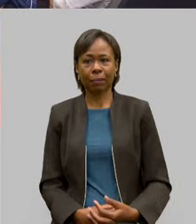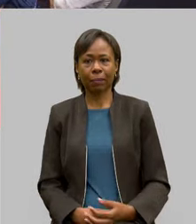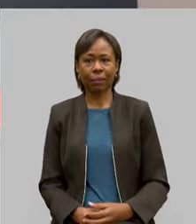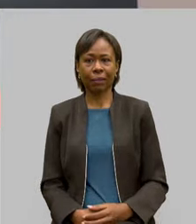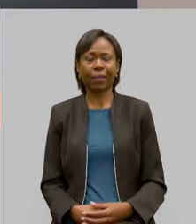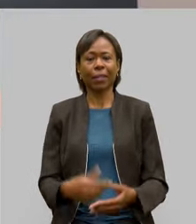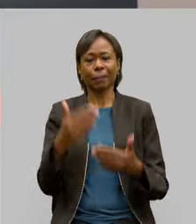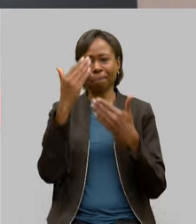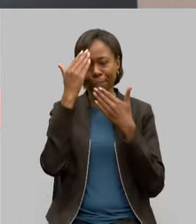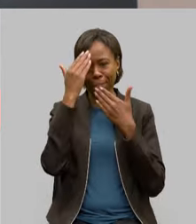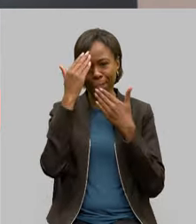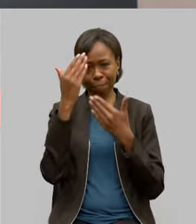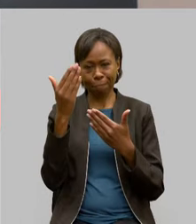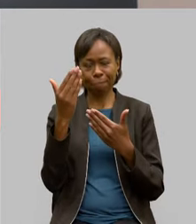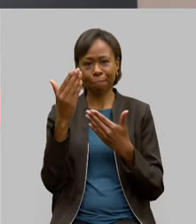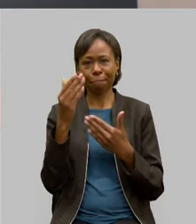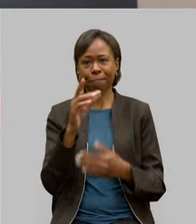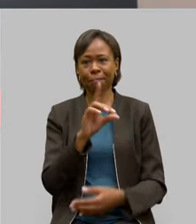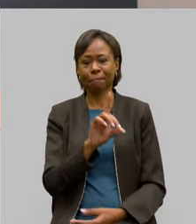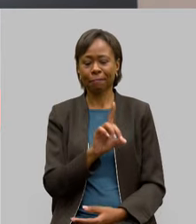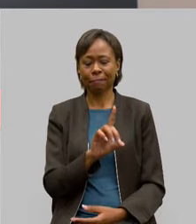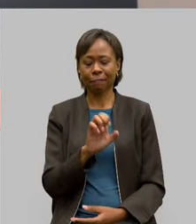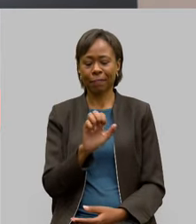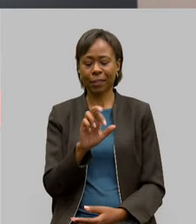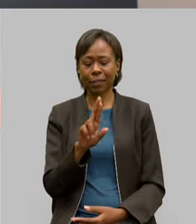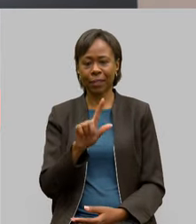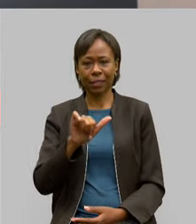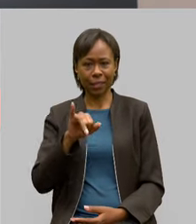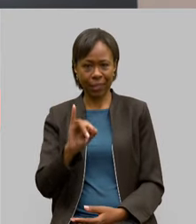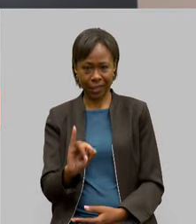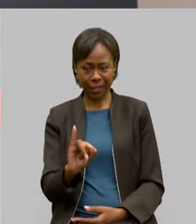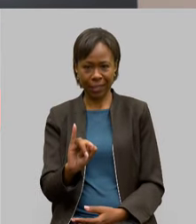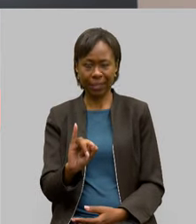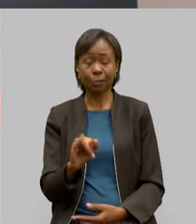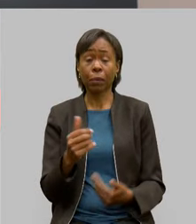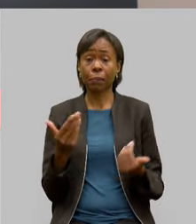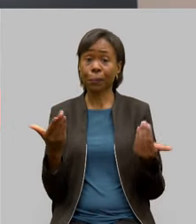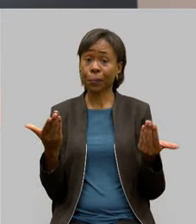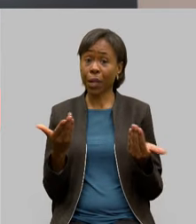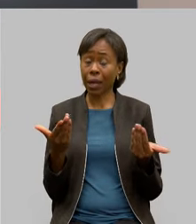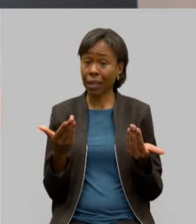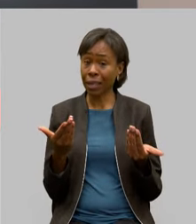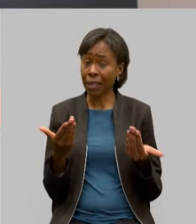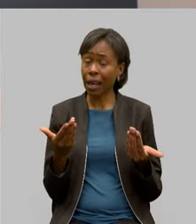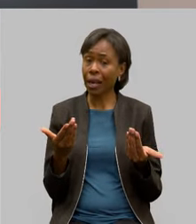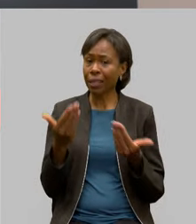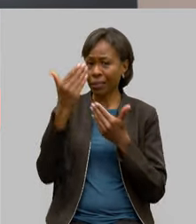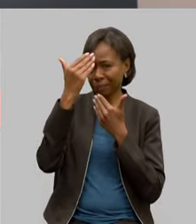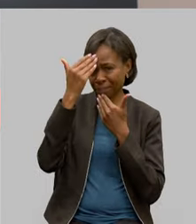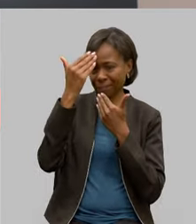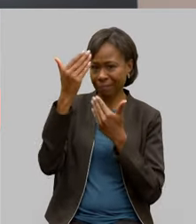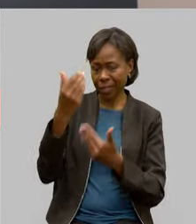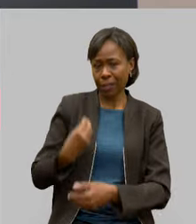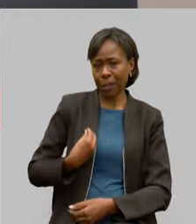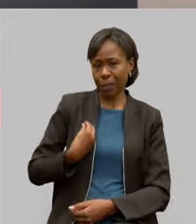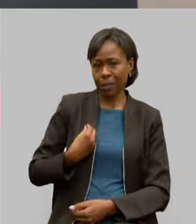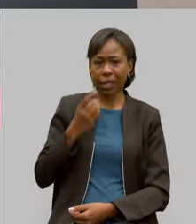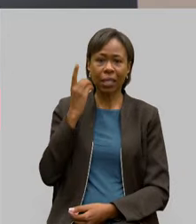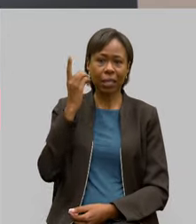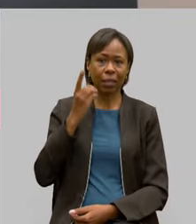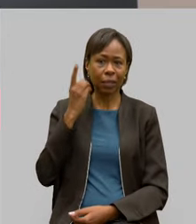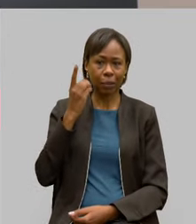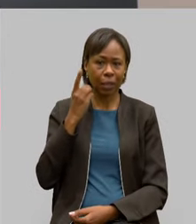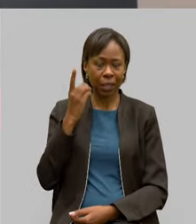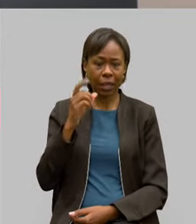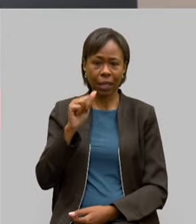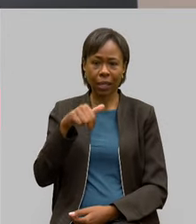Muito obrigado ao Senor Derli José Henriques da Silva gostaríamos de registrar e agradecer a presença da deputada